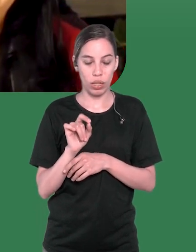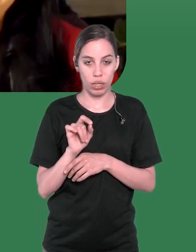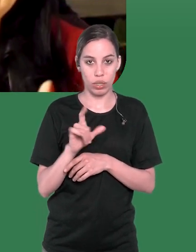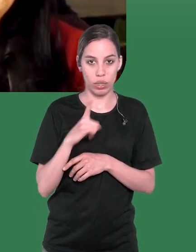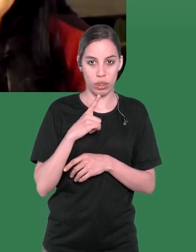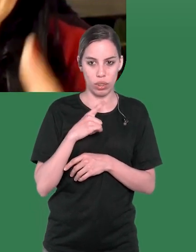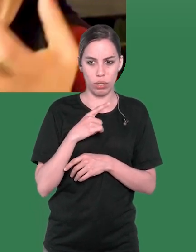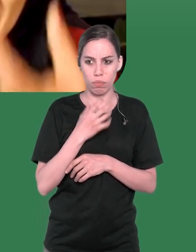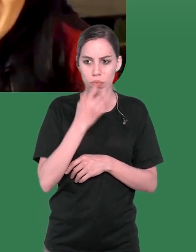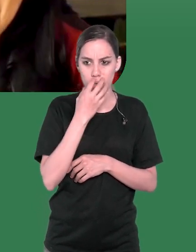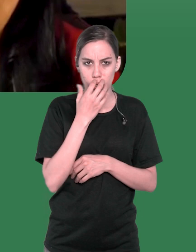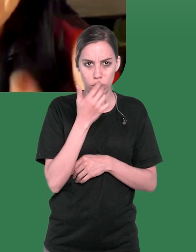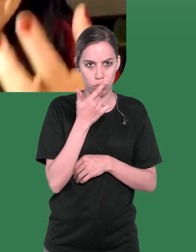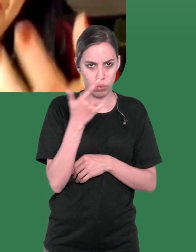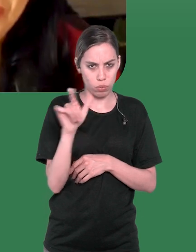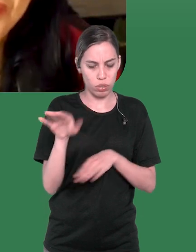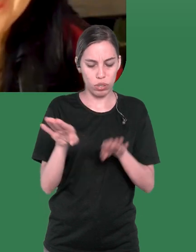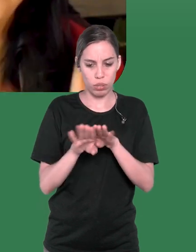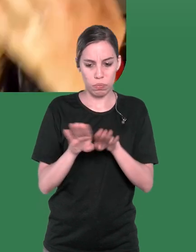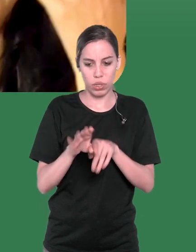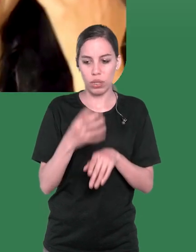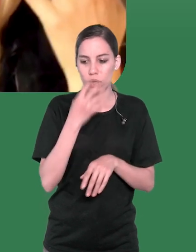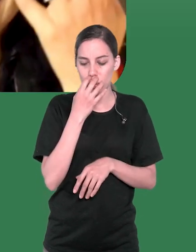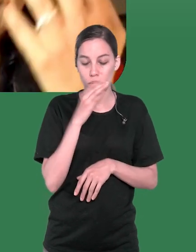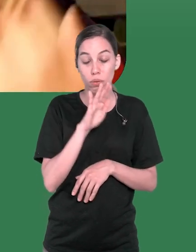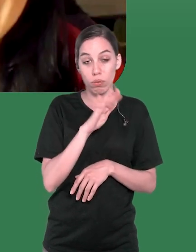falece. dela que morreu,